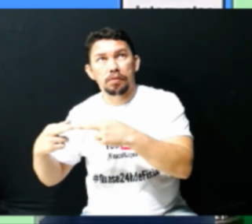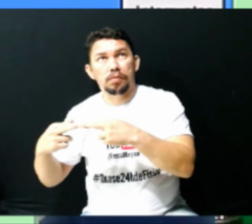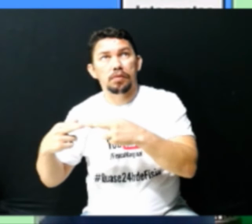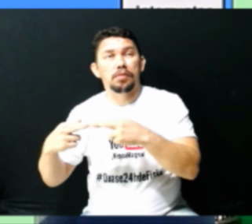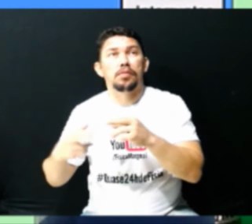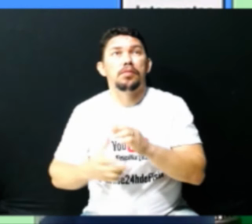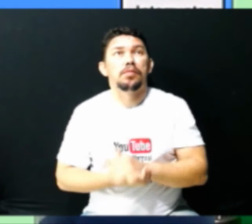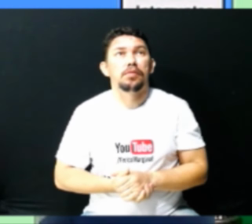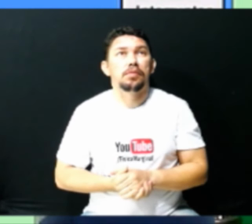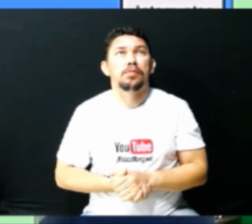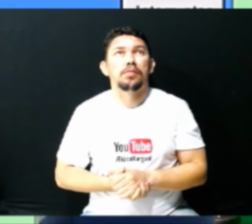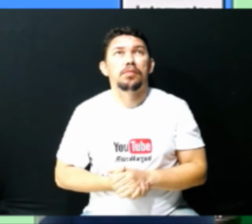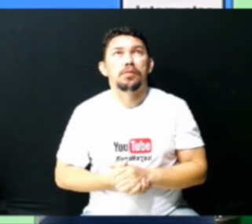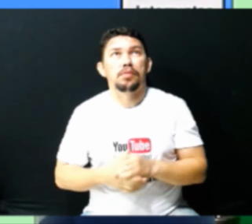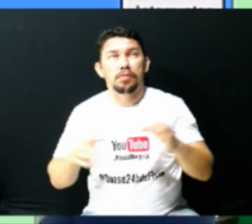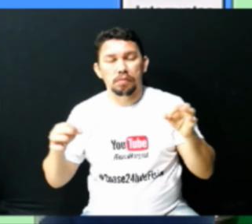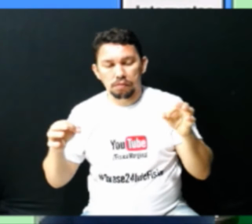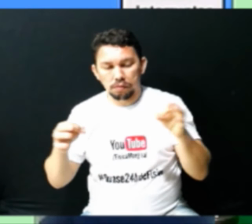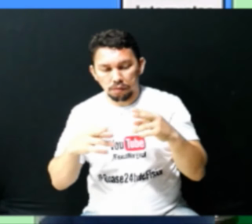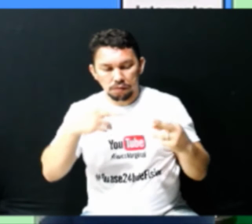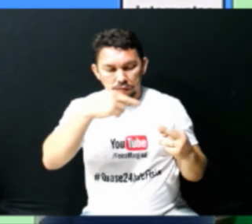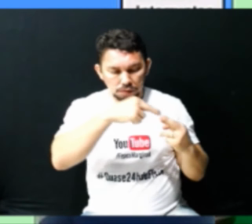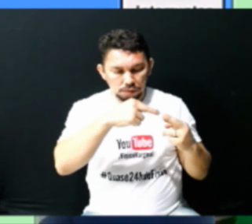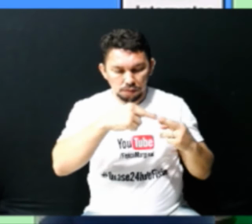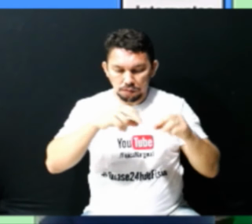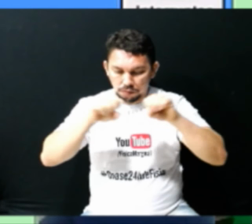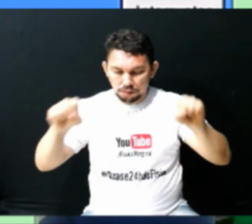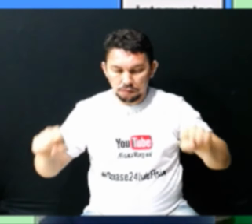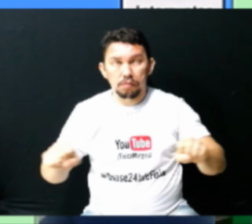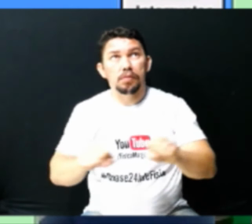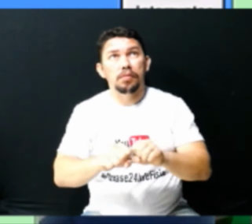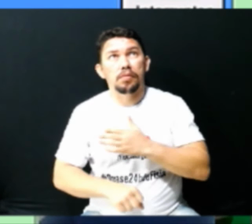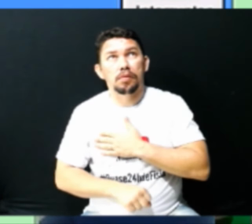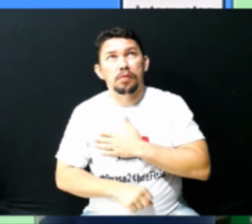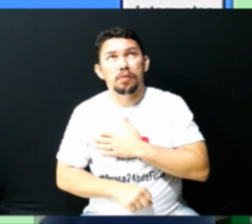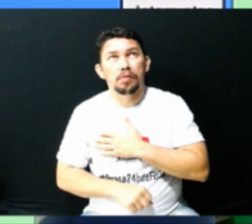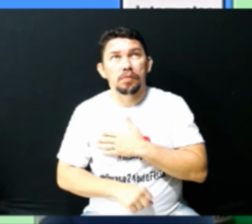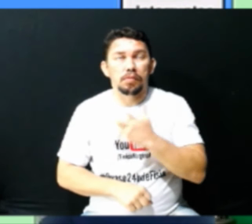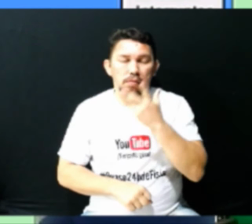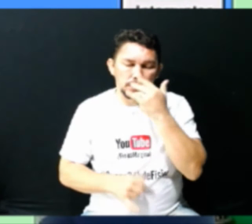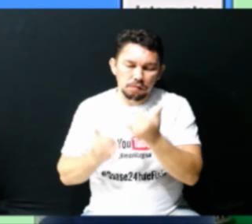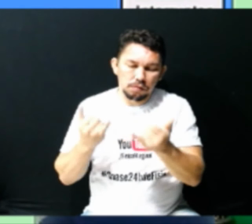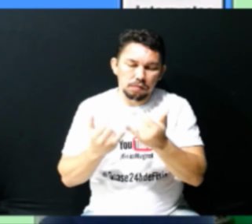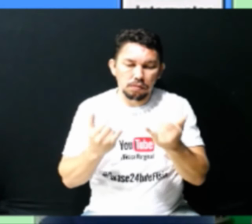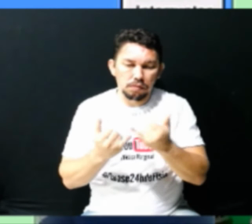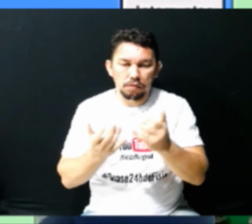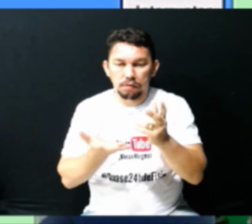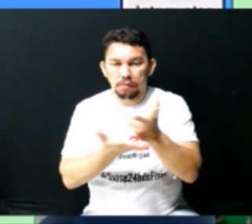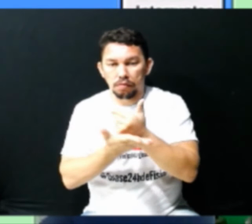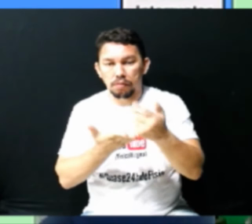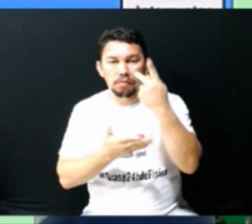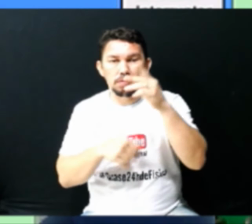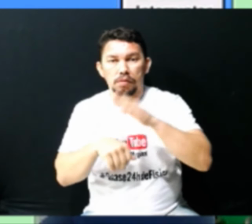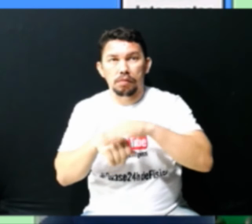Vou terminar aqui o meu circuito. Eu gosto de fazer assim para ele ficar muito parecido com o desenho que vocês